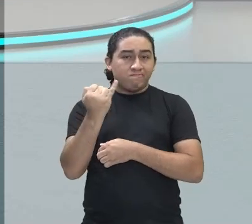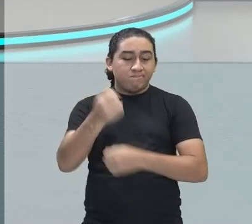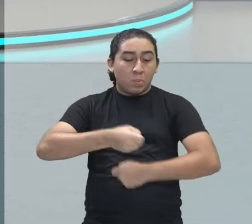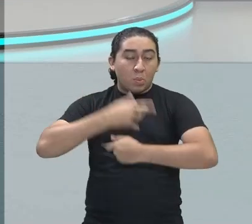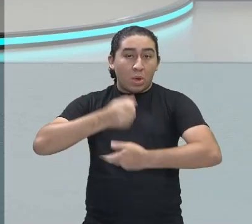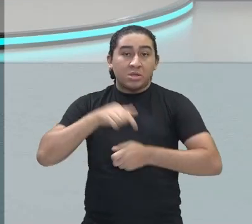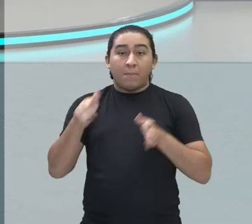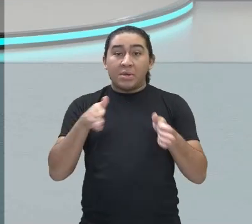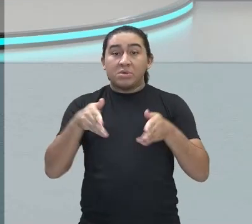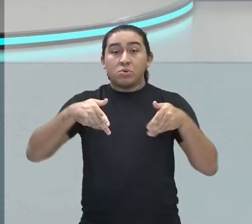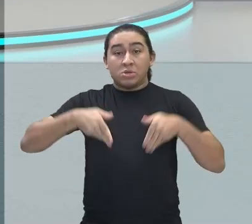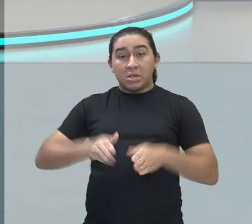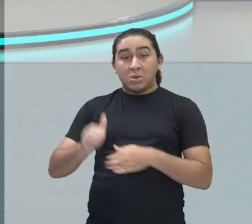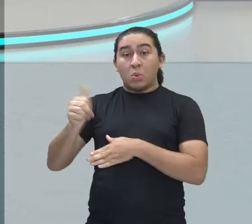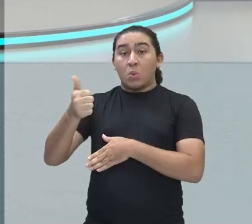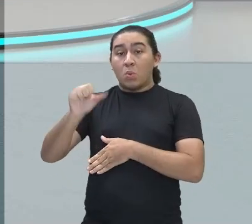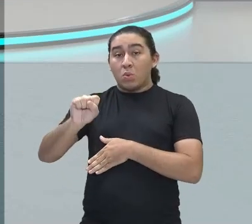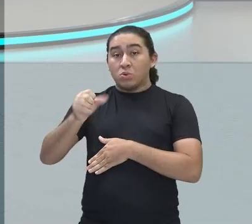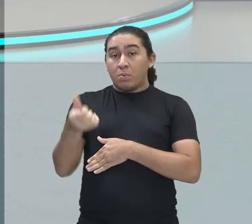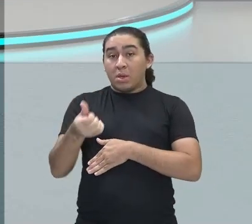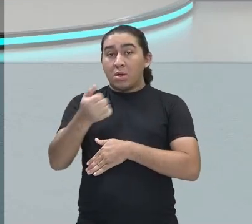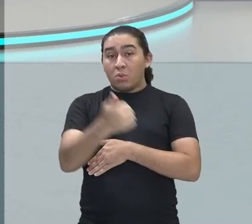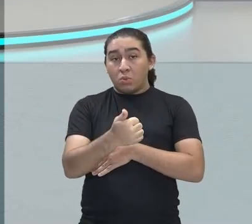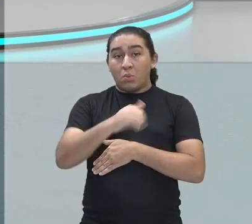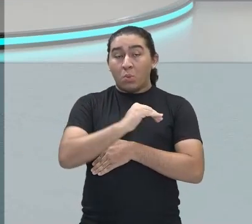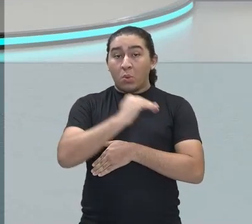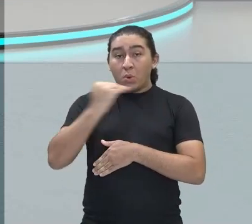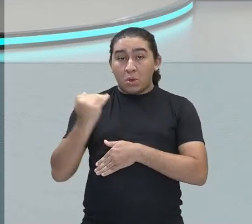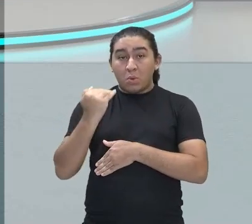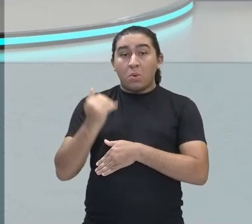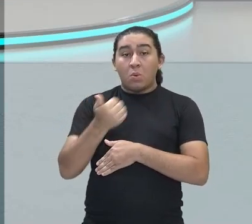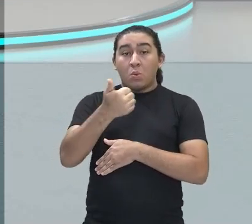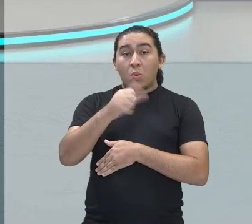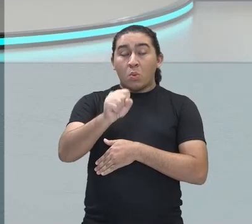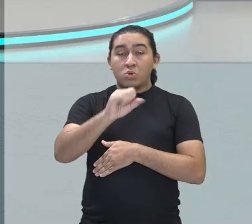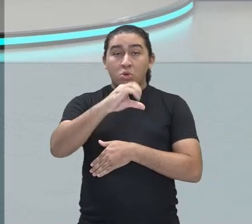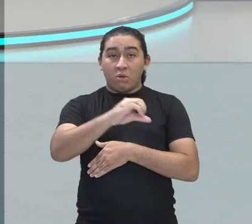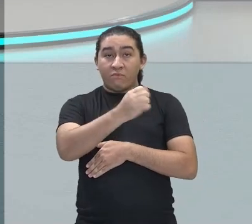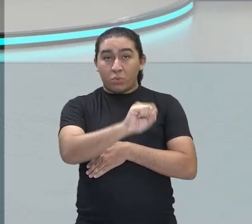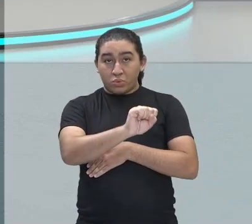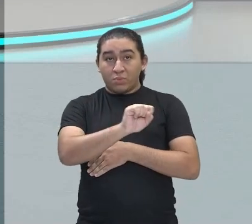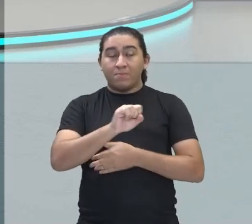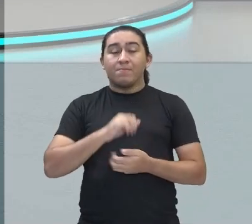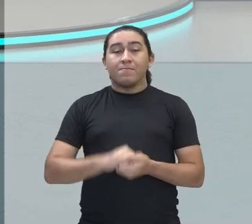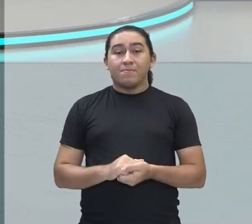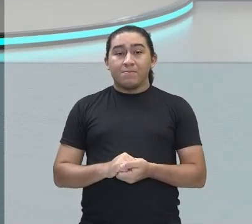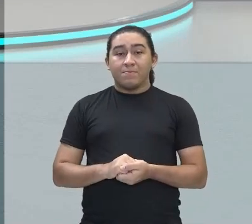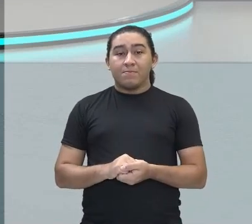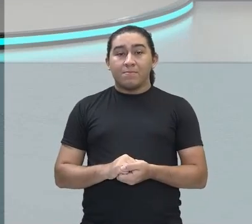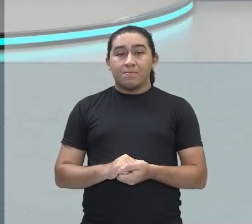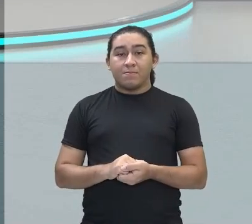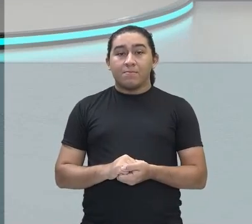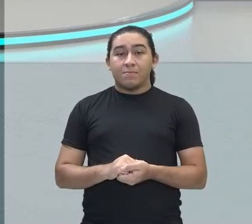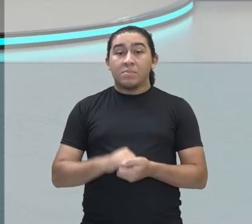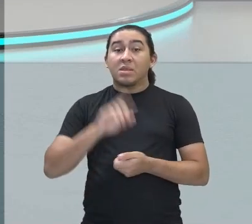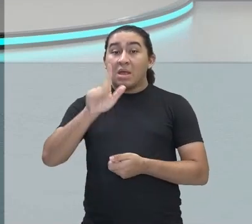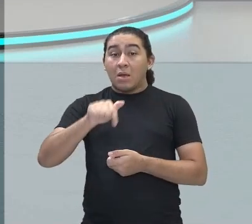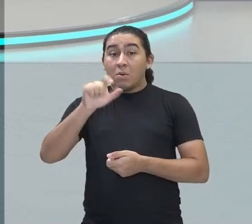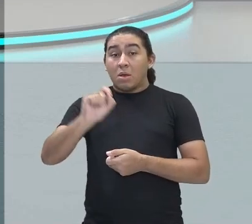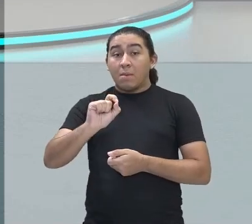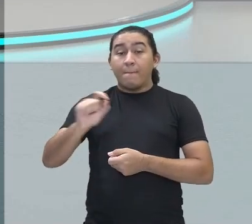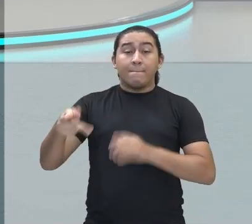Ele nasceu em 1861 e viveu até 1898, considerado